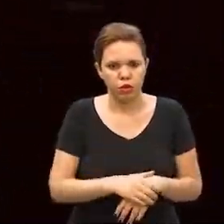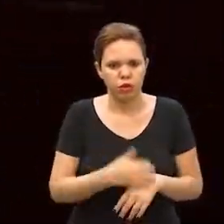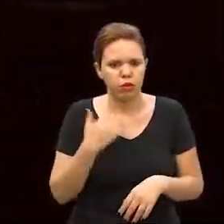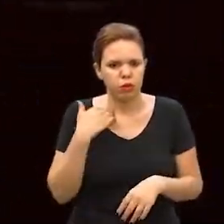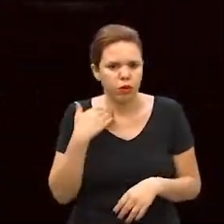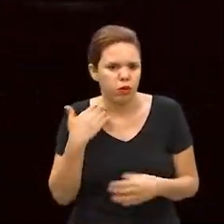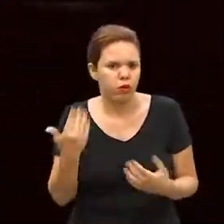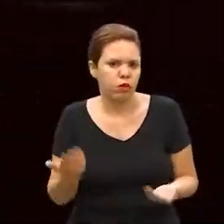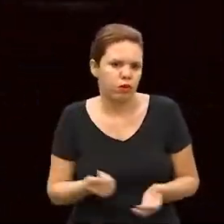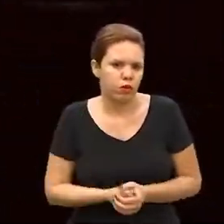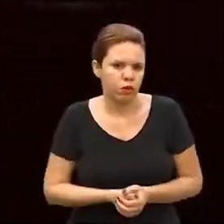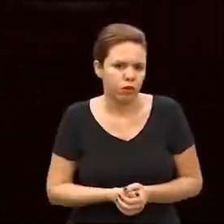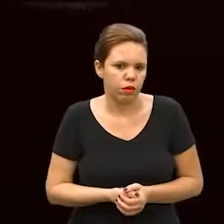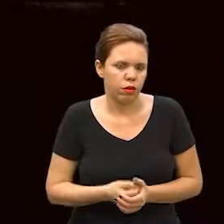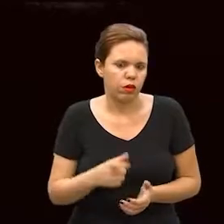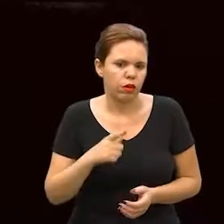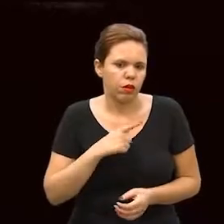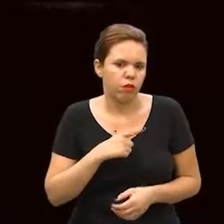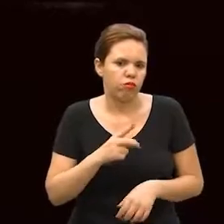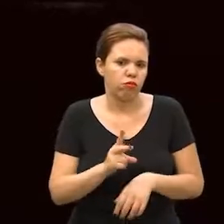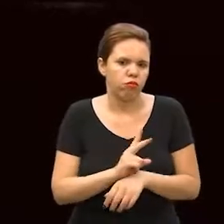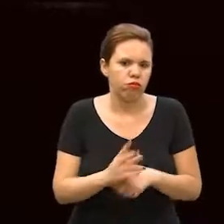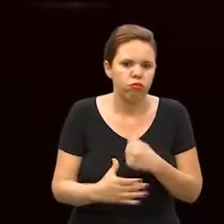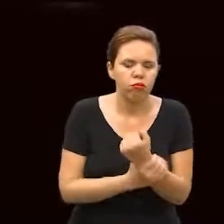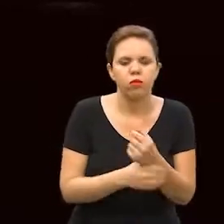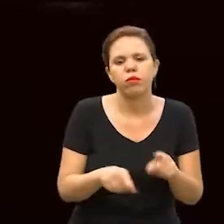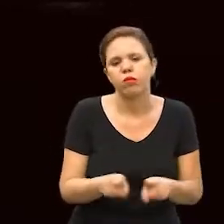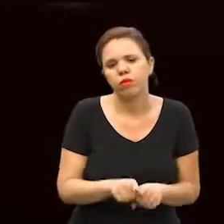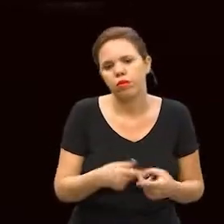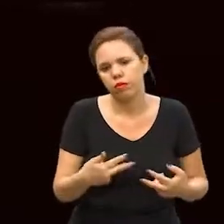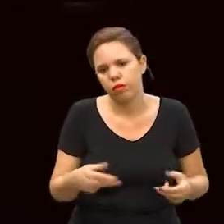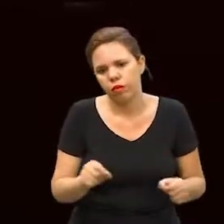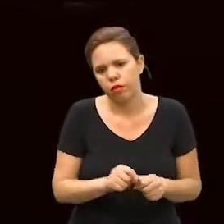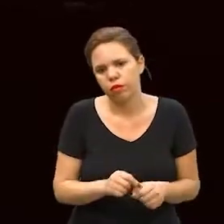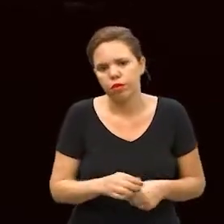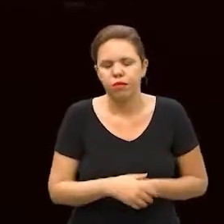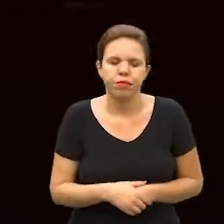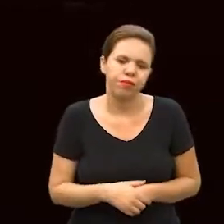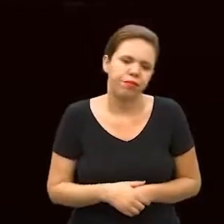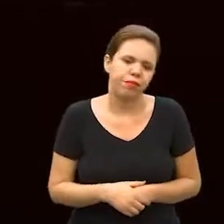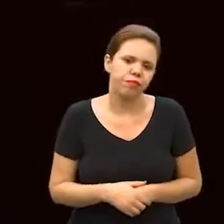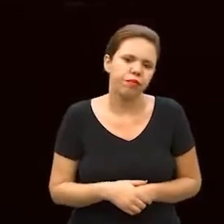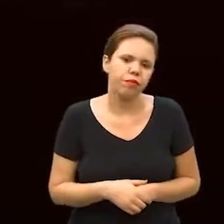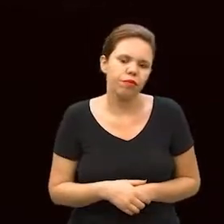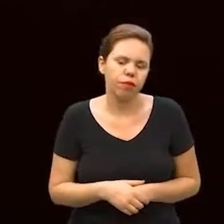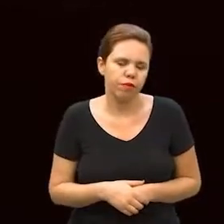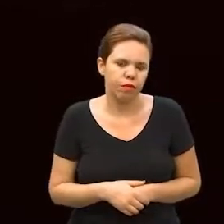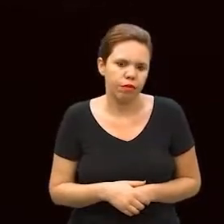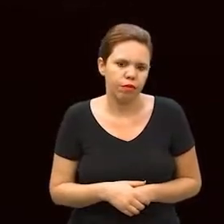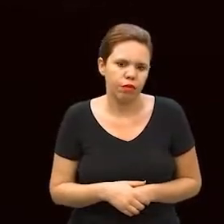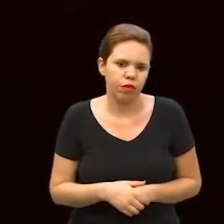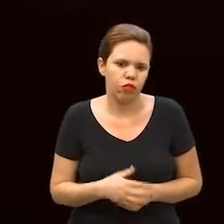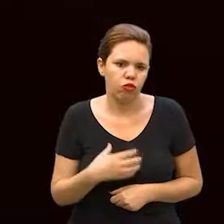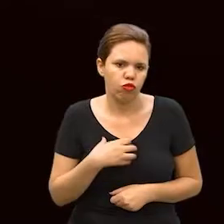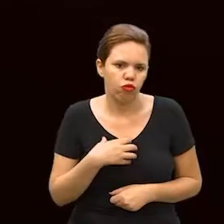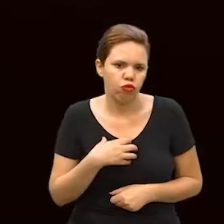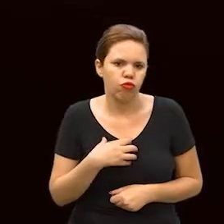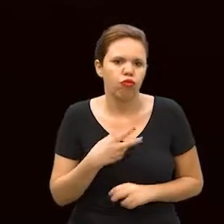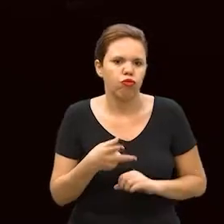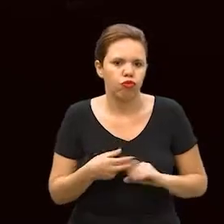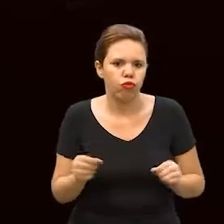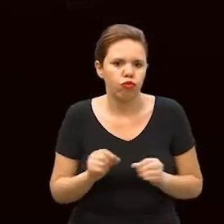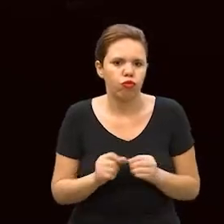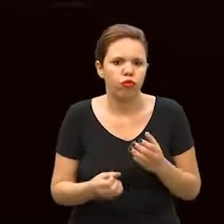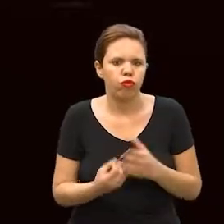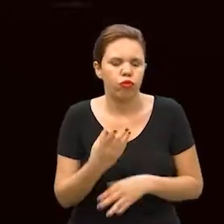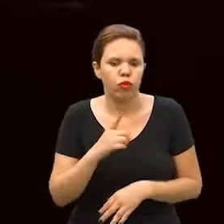banco, seguradora. Então eu diria que na forma de um